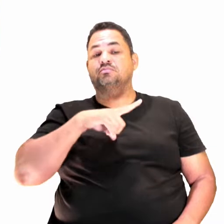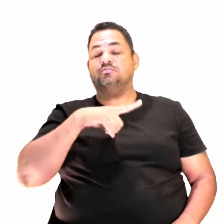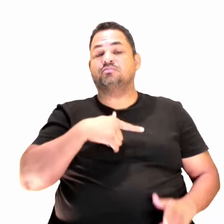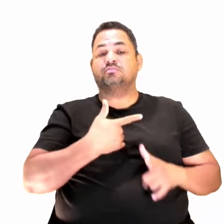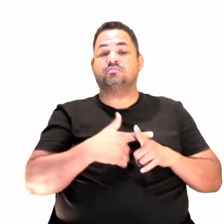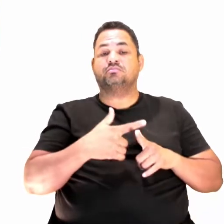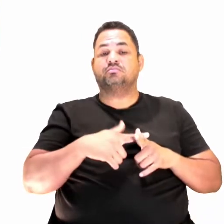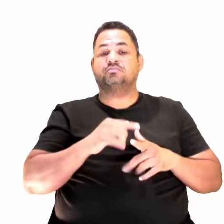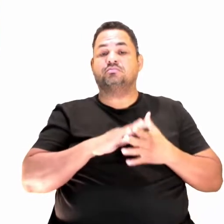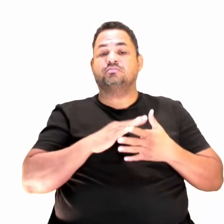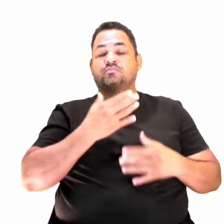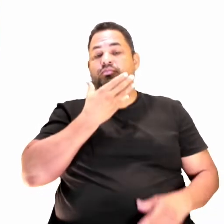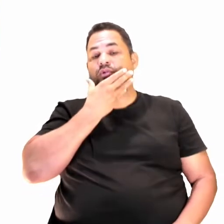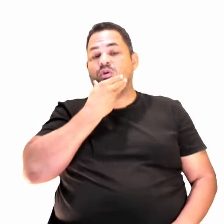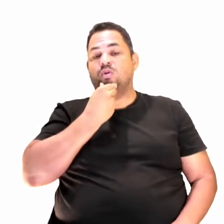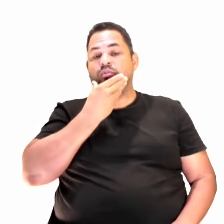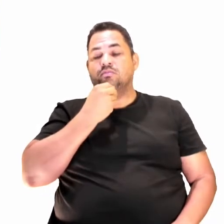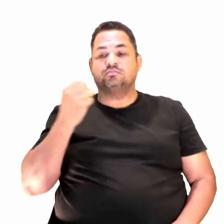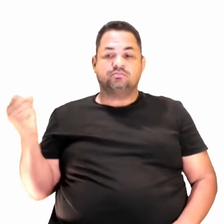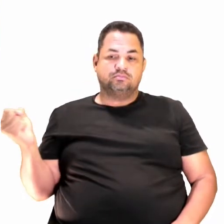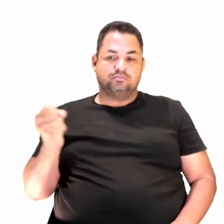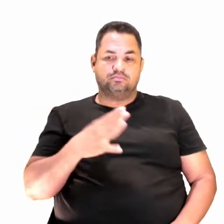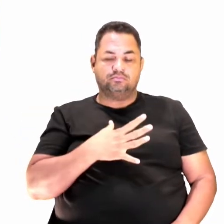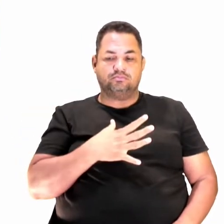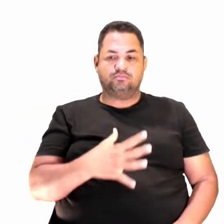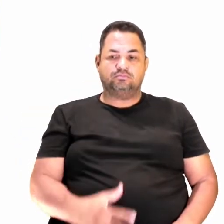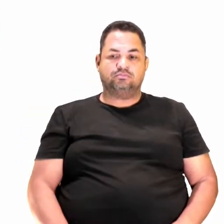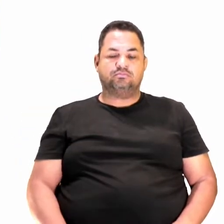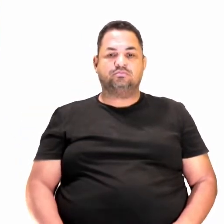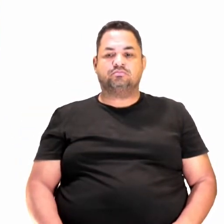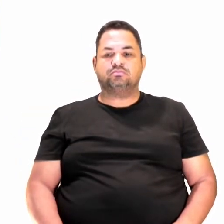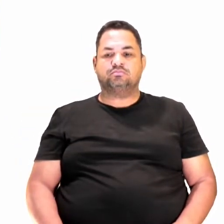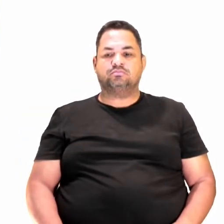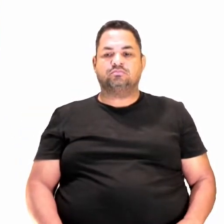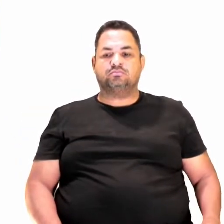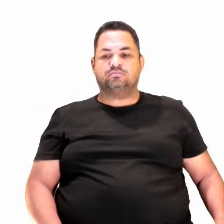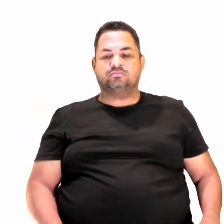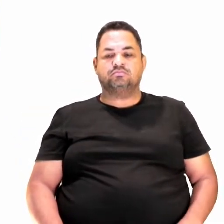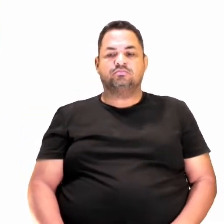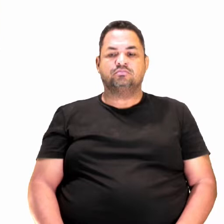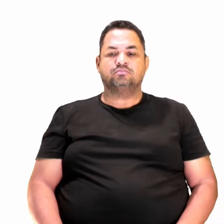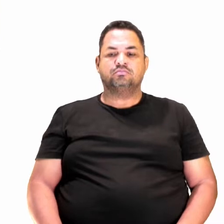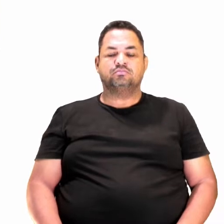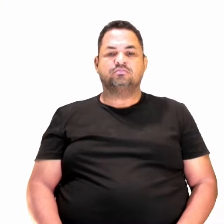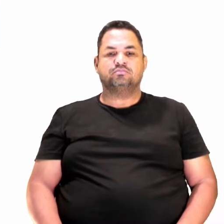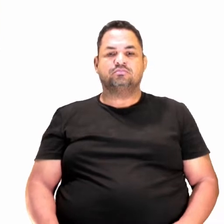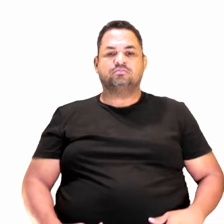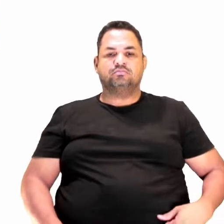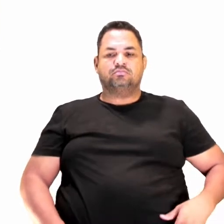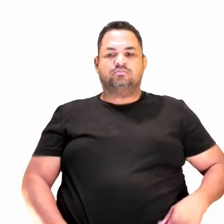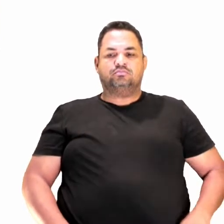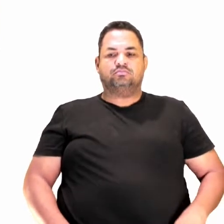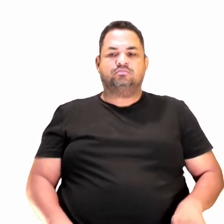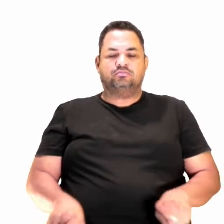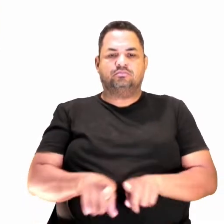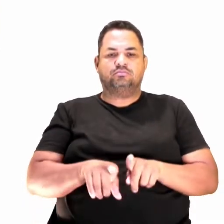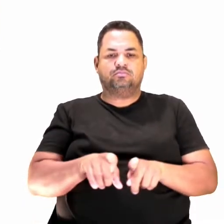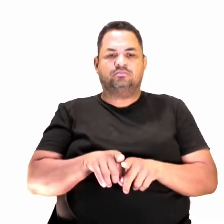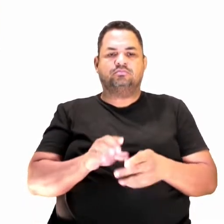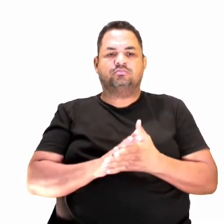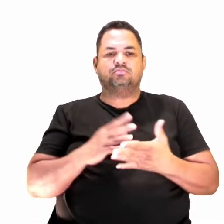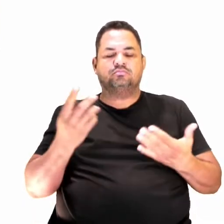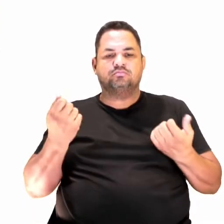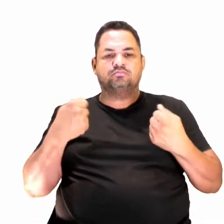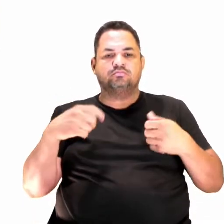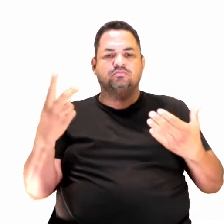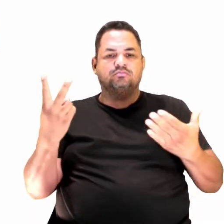homens mais jovens. Although it could affect female as well. Também pode